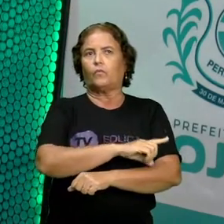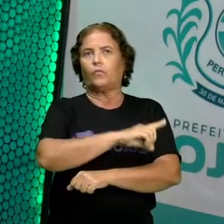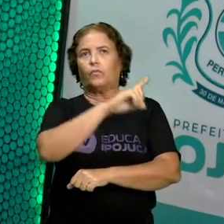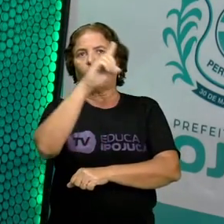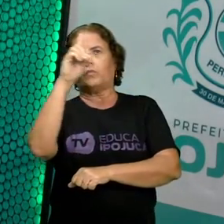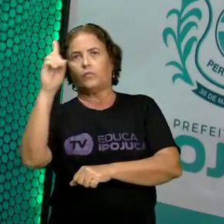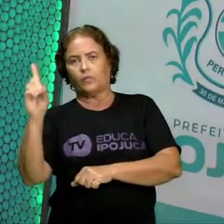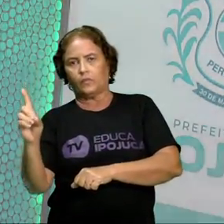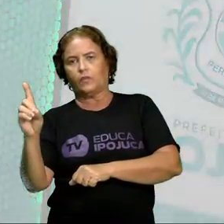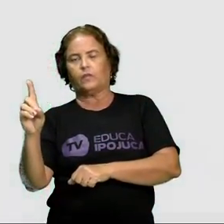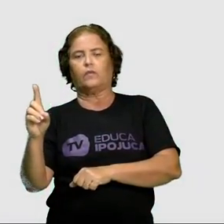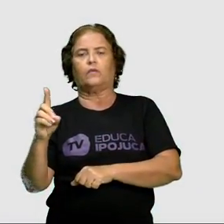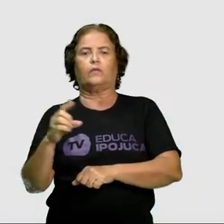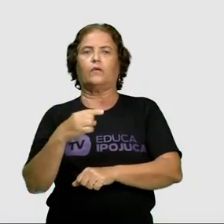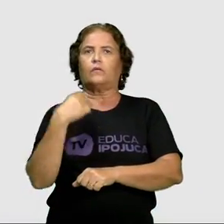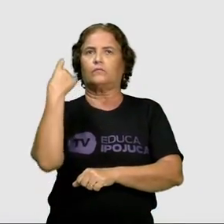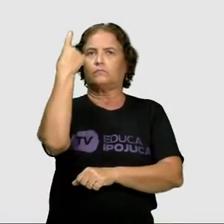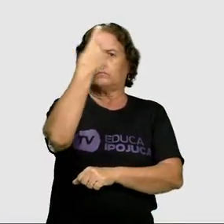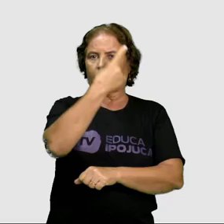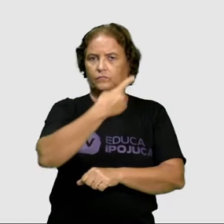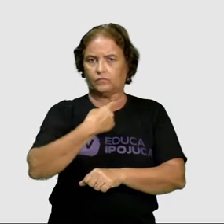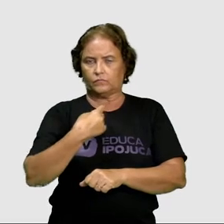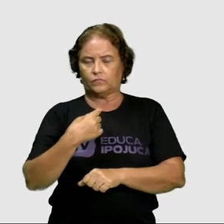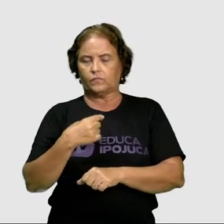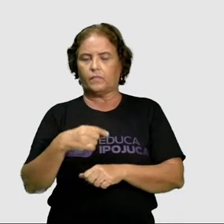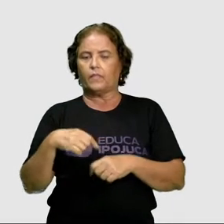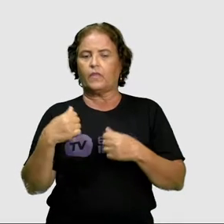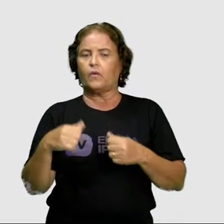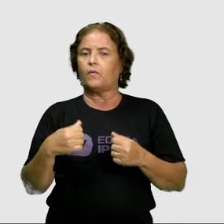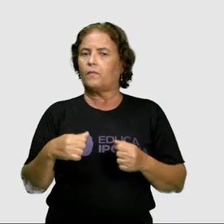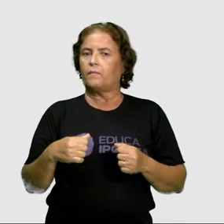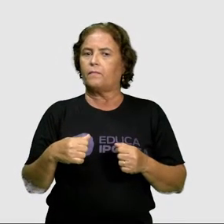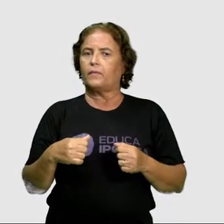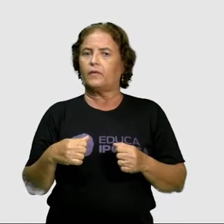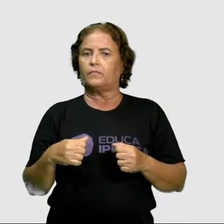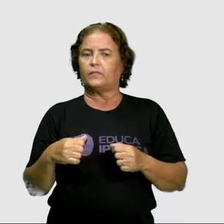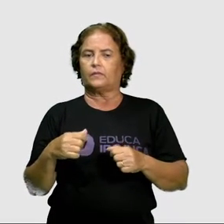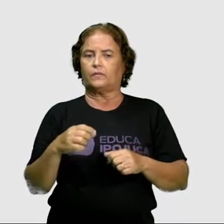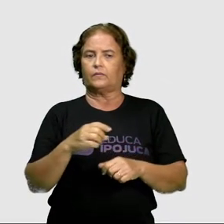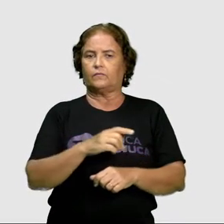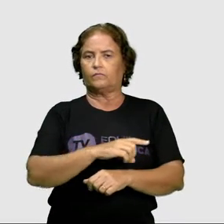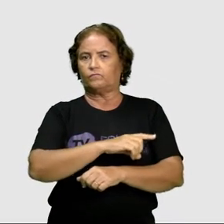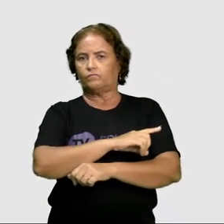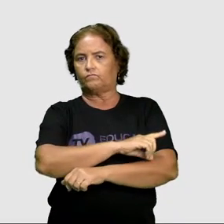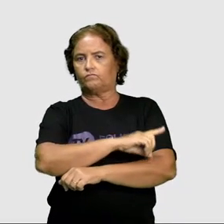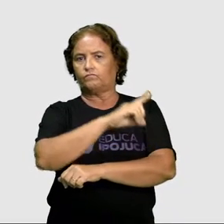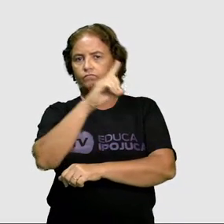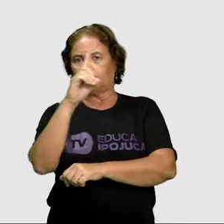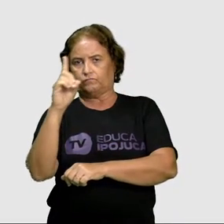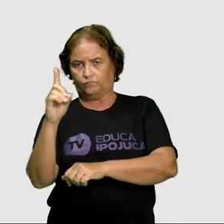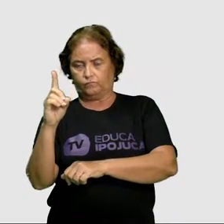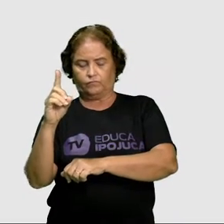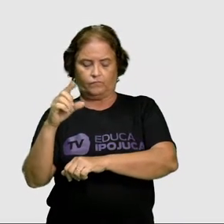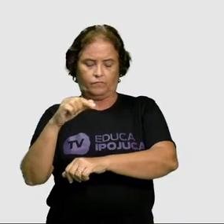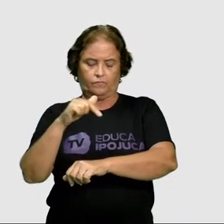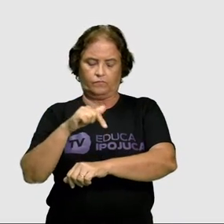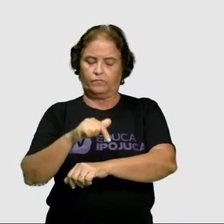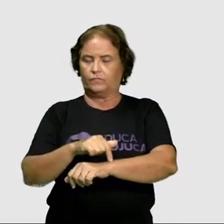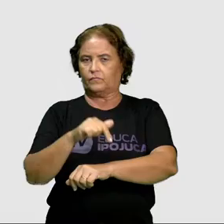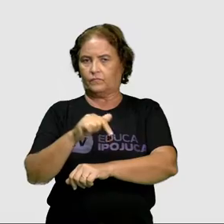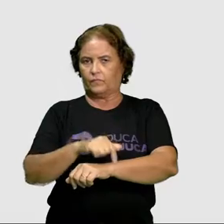dias. Então, para medir a passagem do tempo, temos como unidade de medida o relógio e